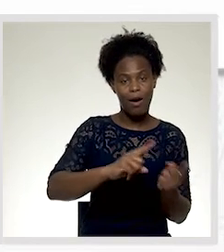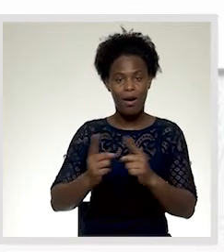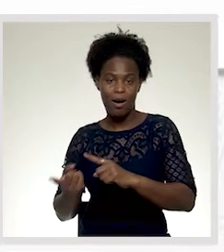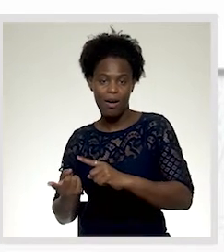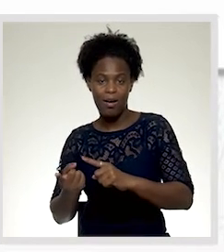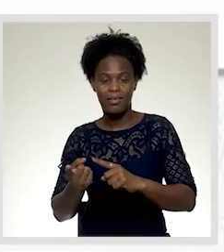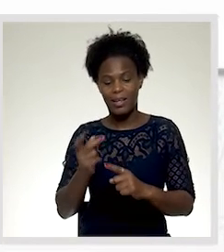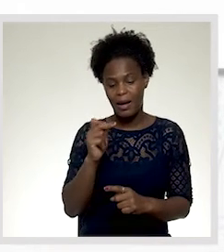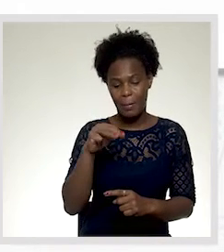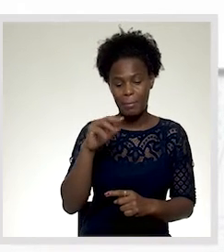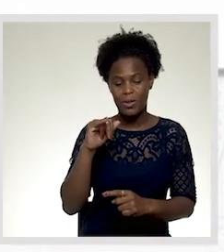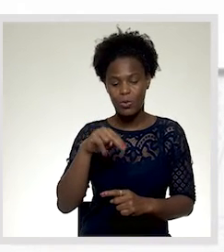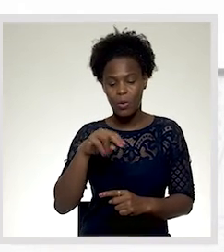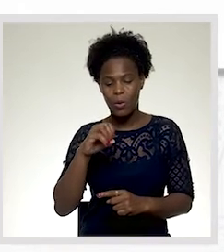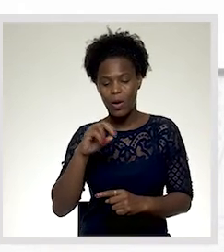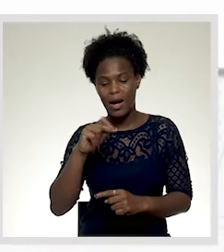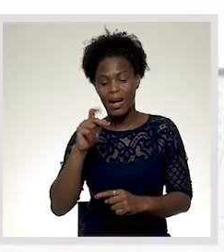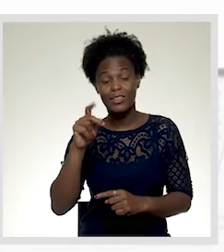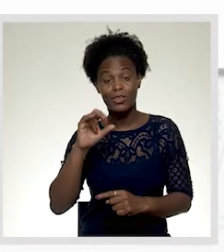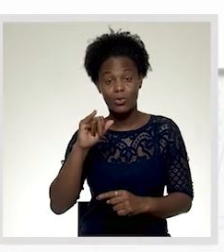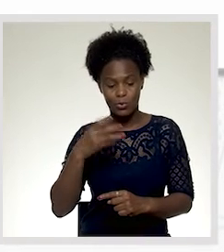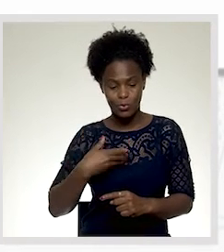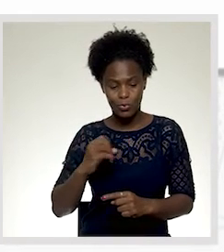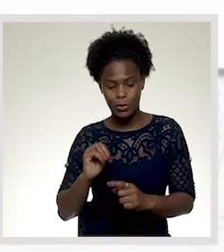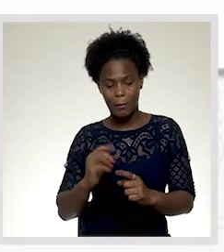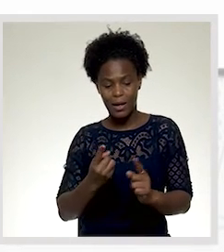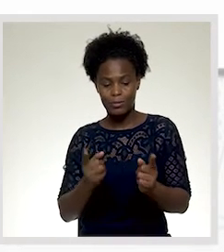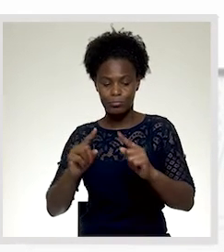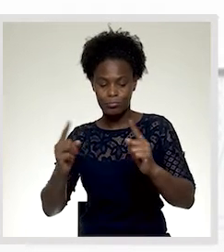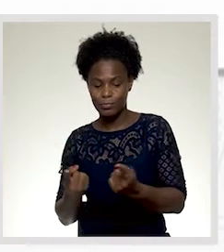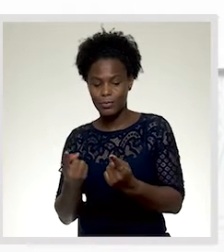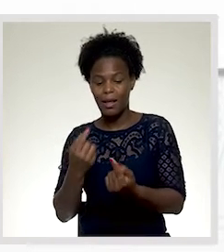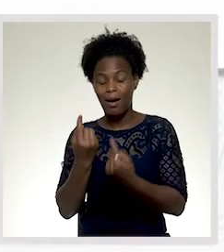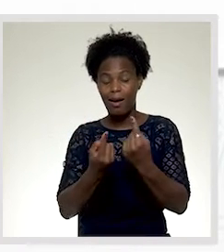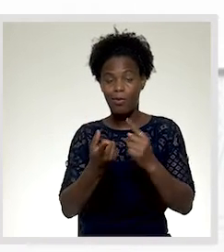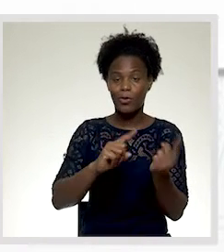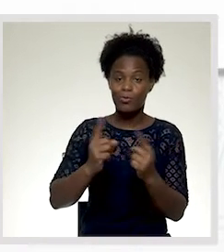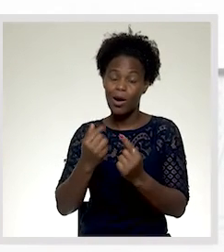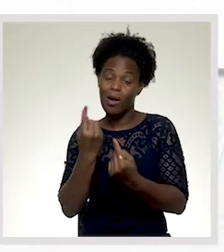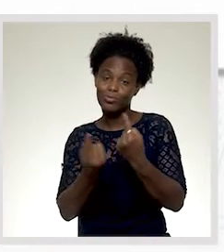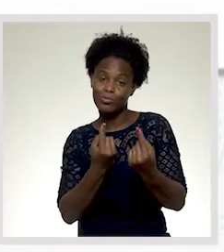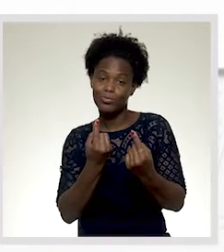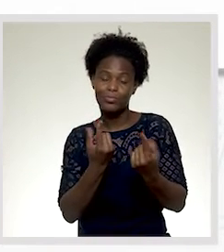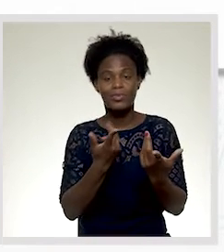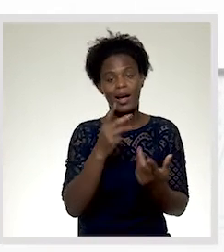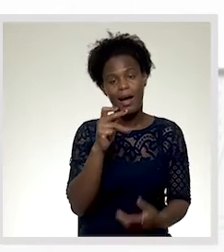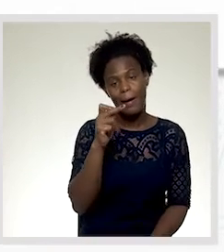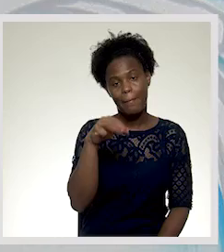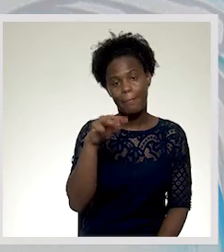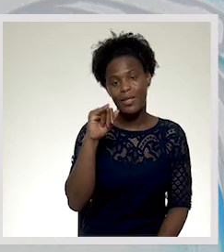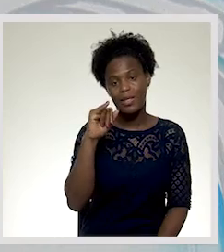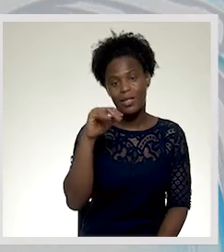transporta os aminoácidos necessários para a síntese de proteínas e cada um transporta um determinado aminoácido. Ou